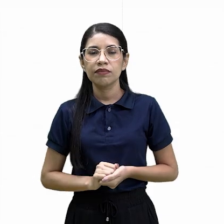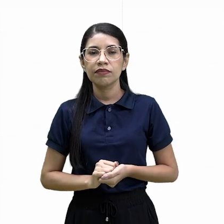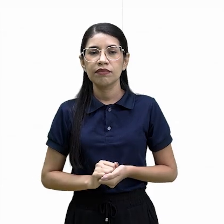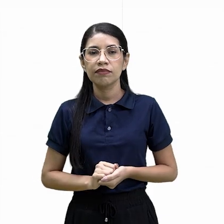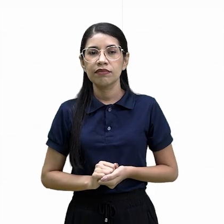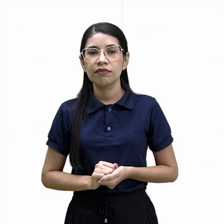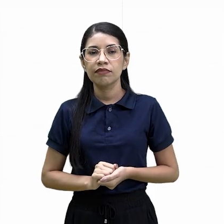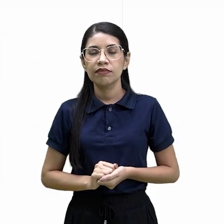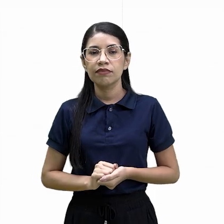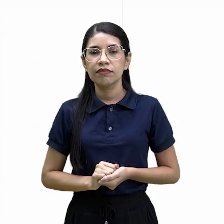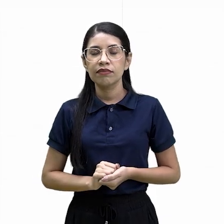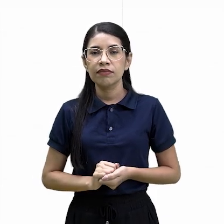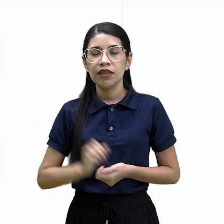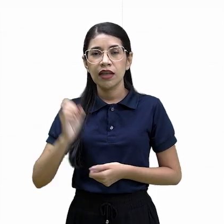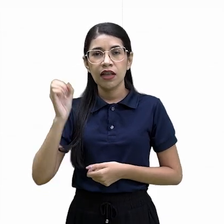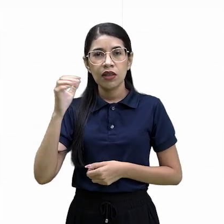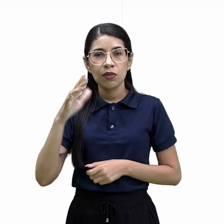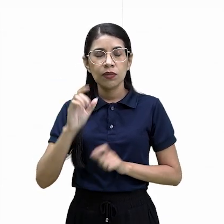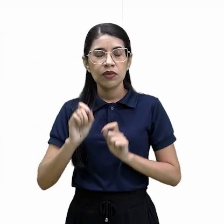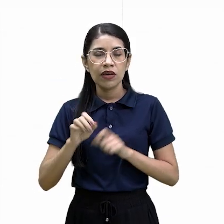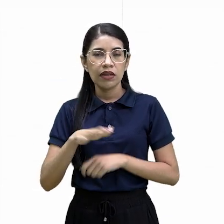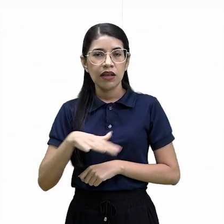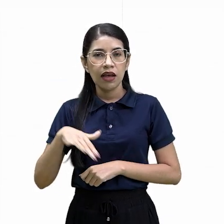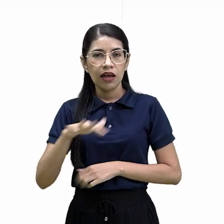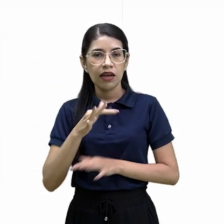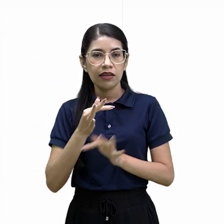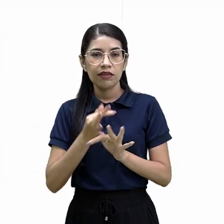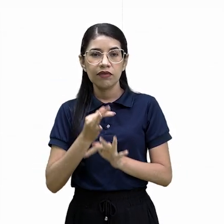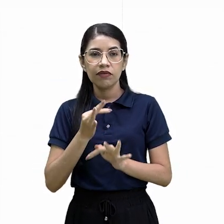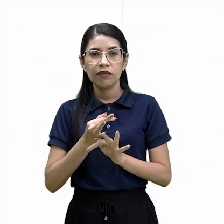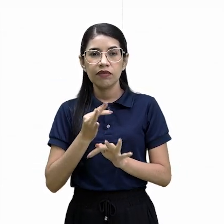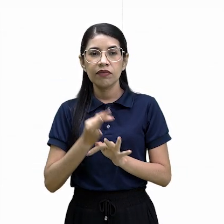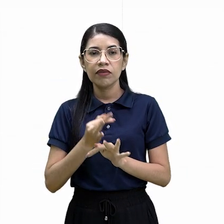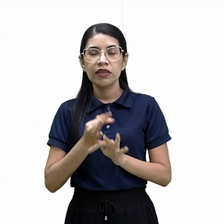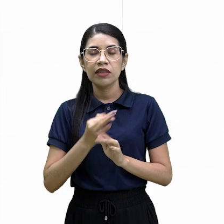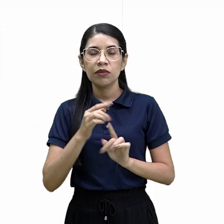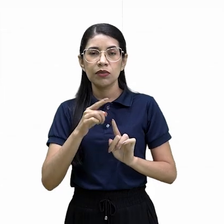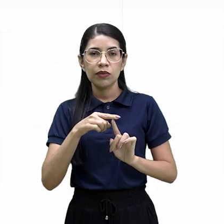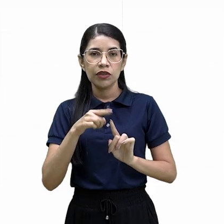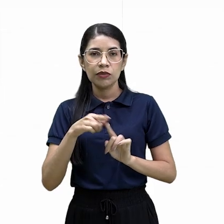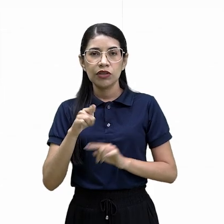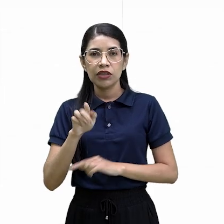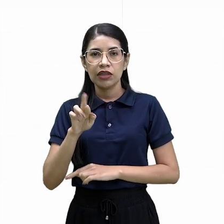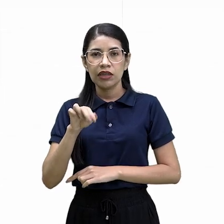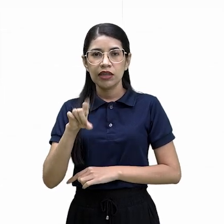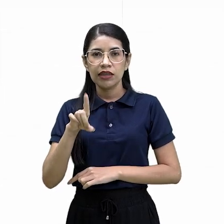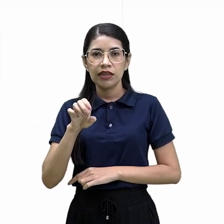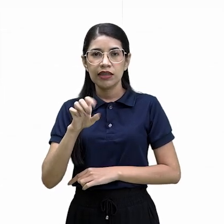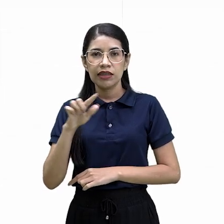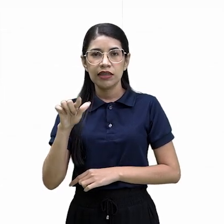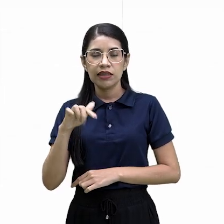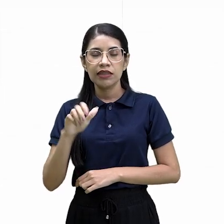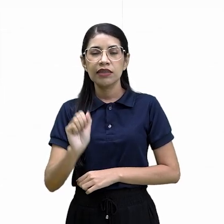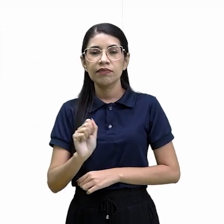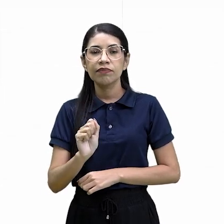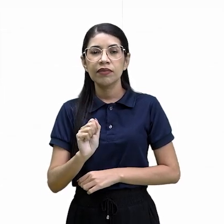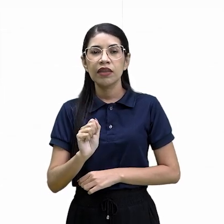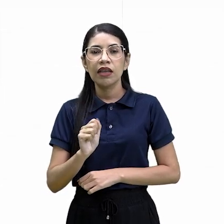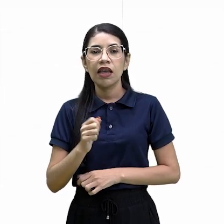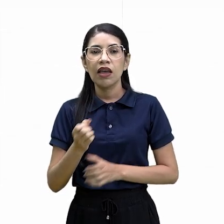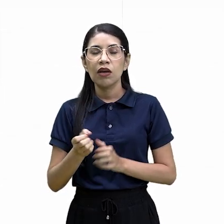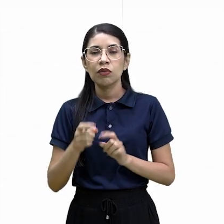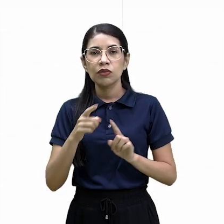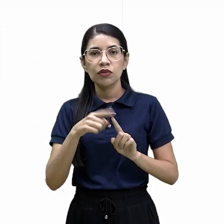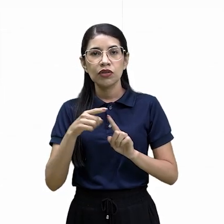que é a luz? Para a física, que tem como grandeza, que é uma grandeza física, forma